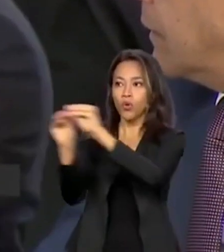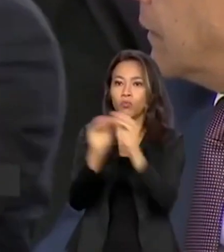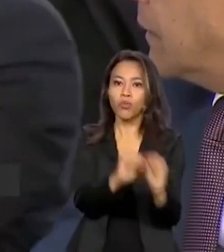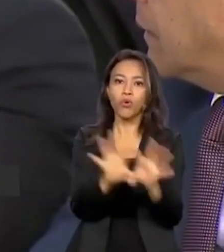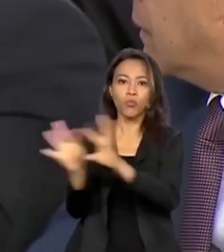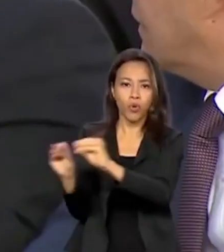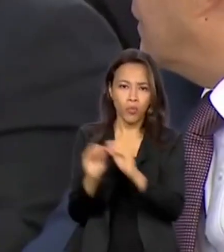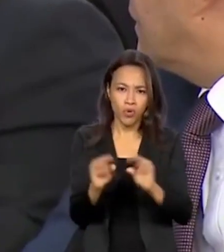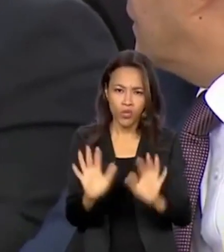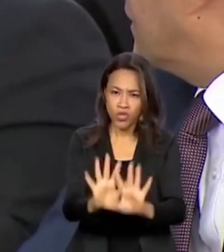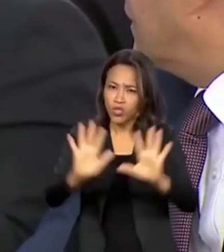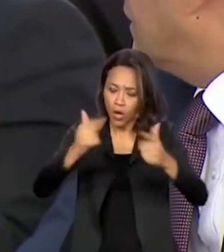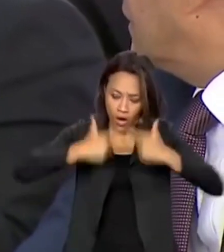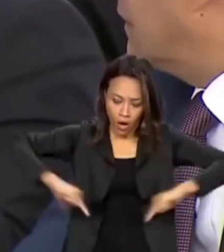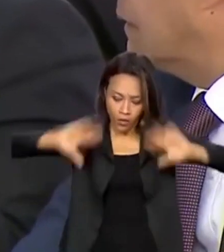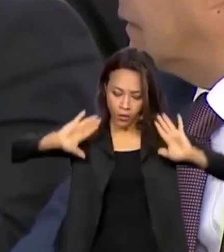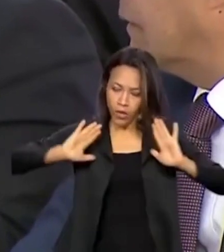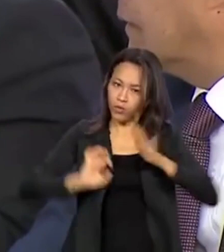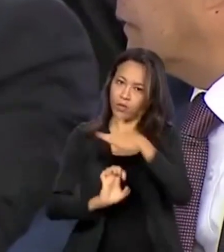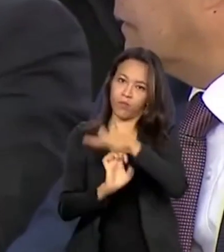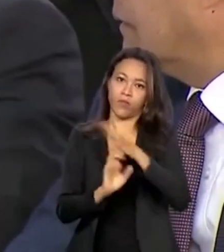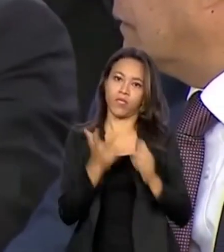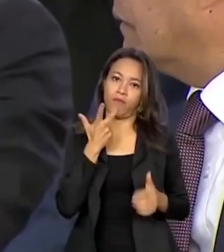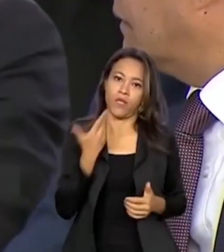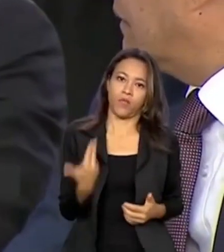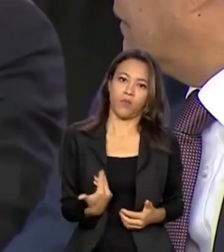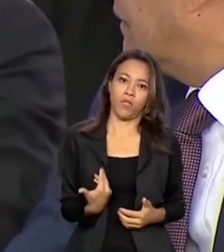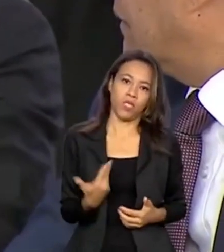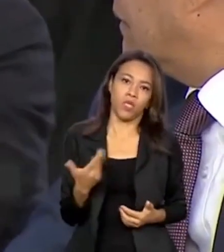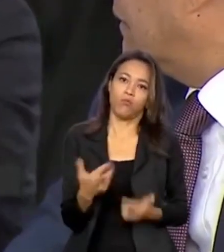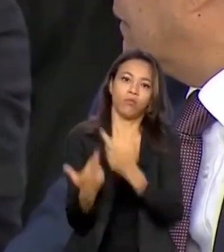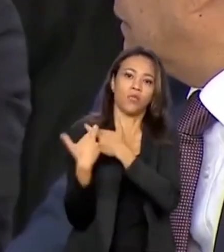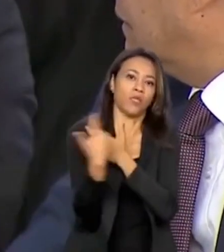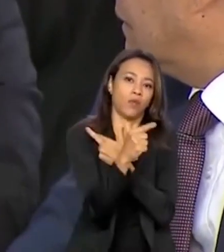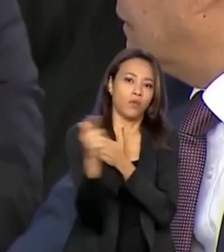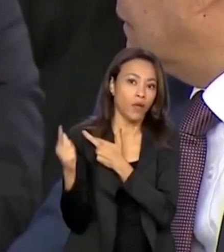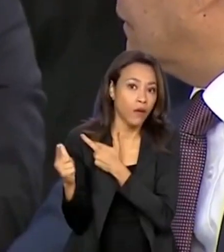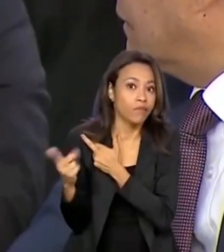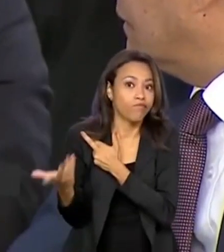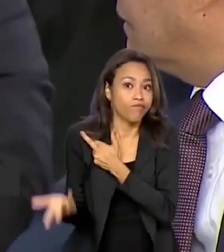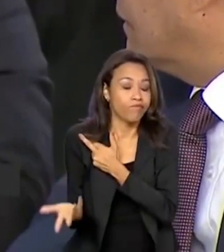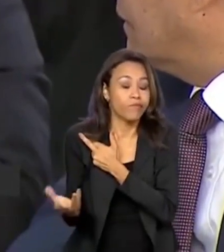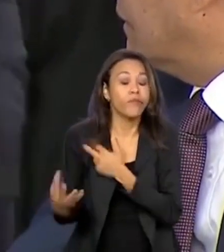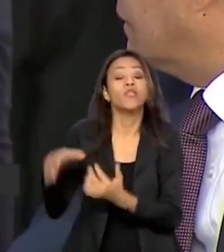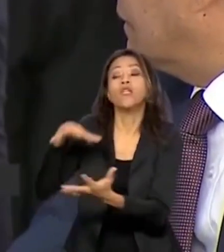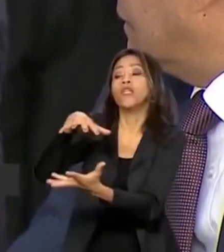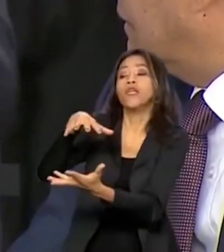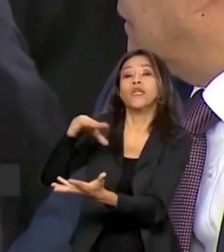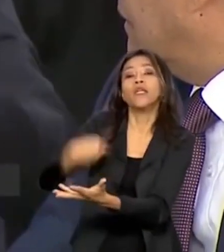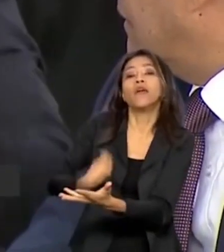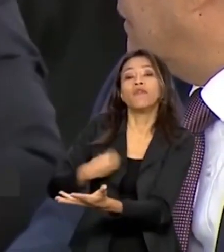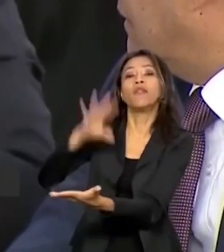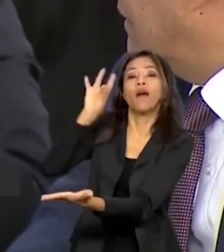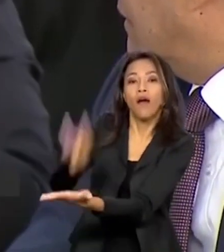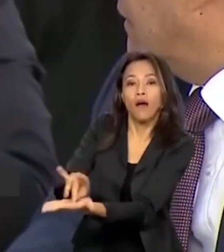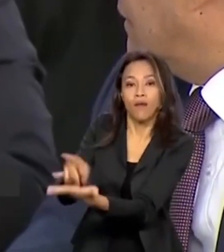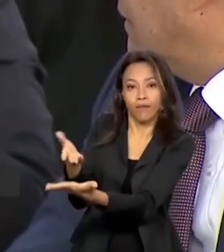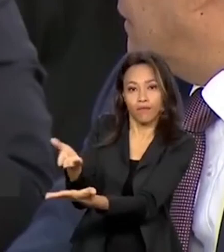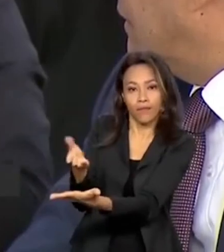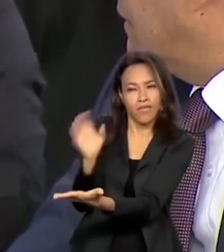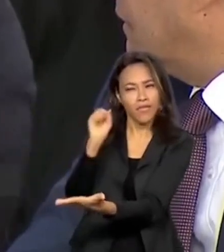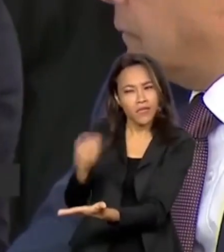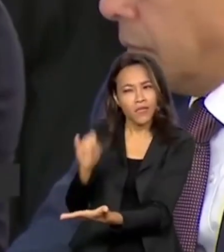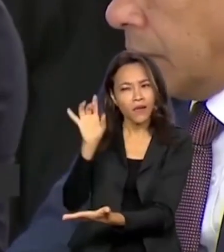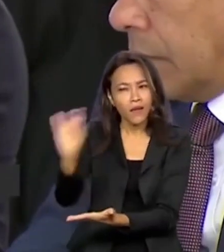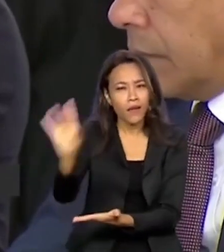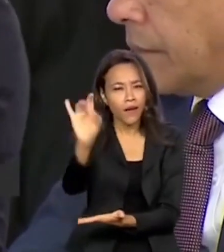ministro Alexandre de Moraes, do Supremo Tribunal Federal, determinou nesta sexta-feira, 21, a quebra de sigilo da divulgação das imagens